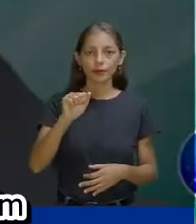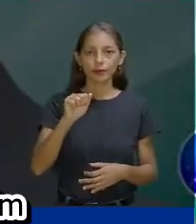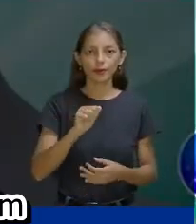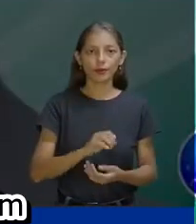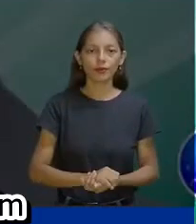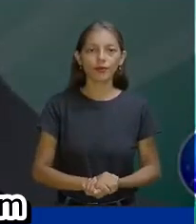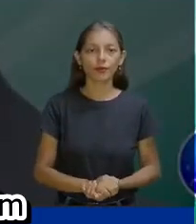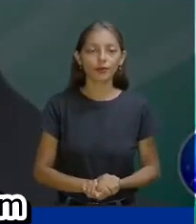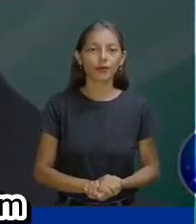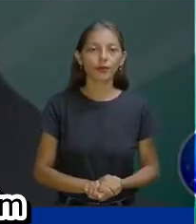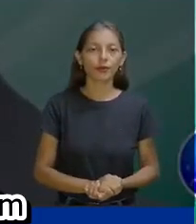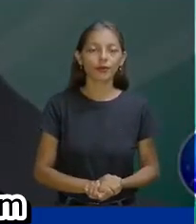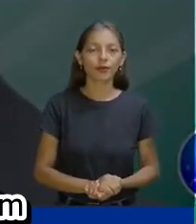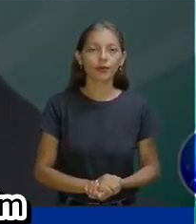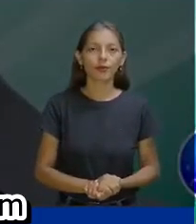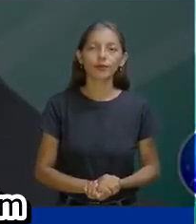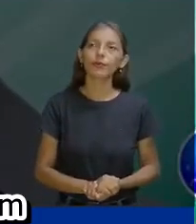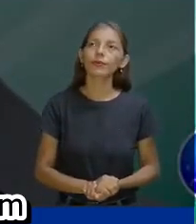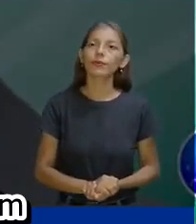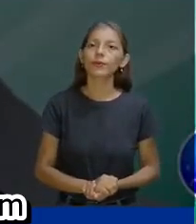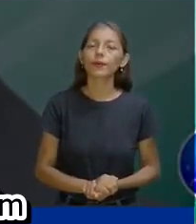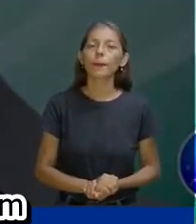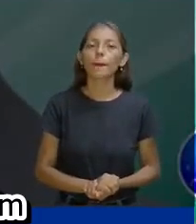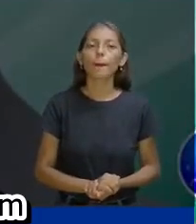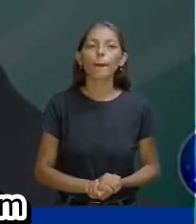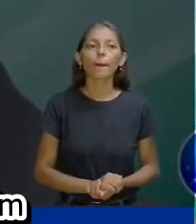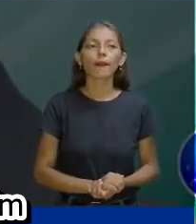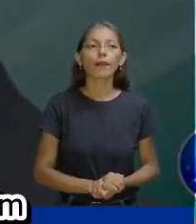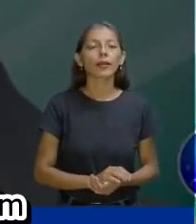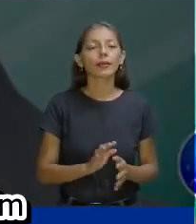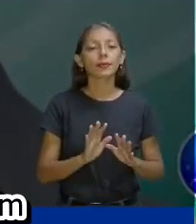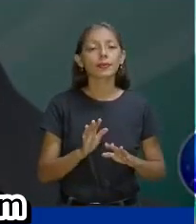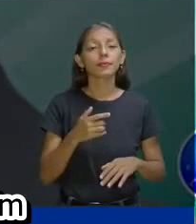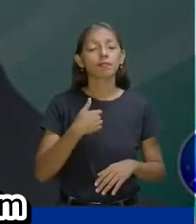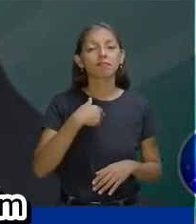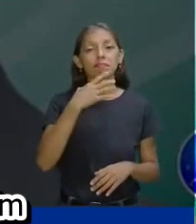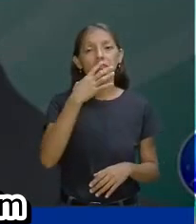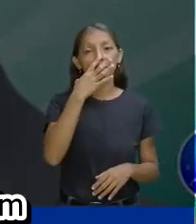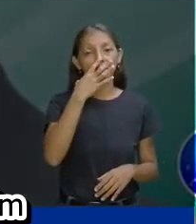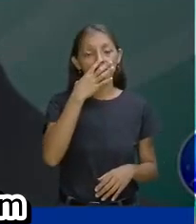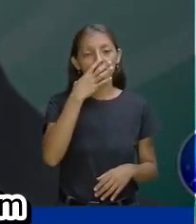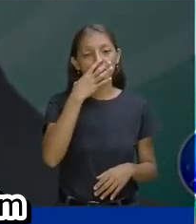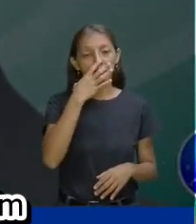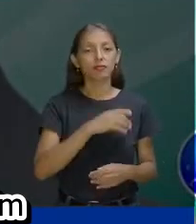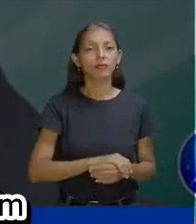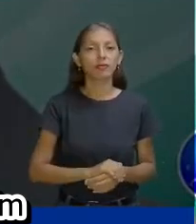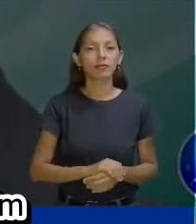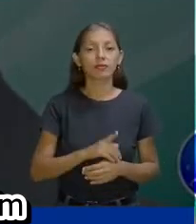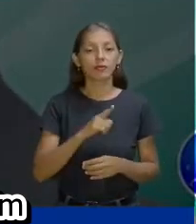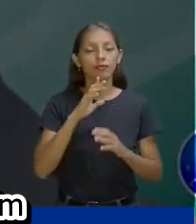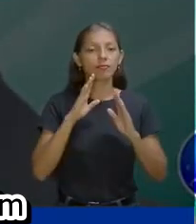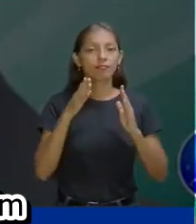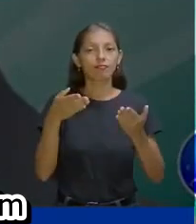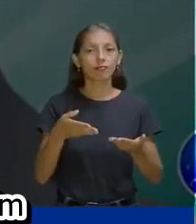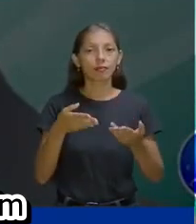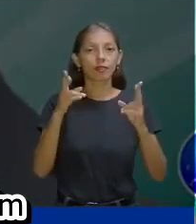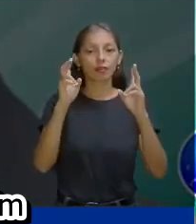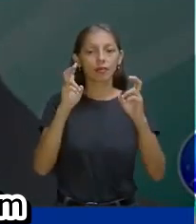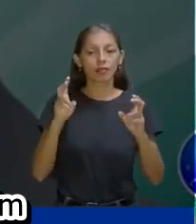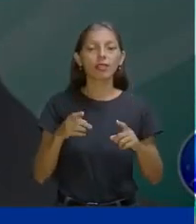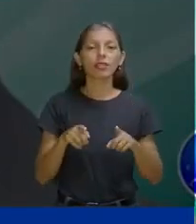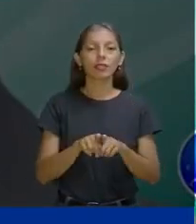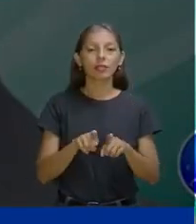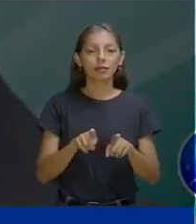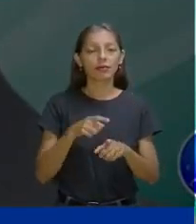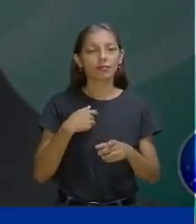Senhor presidente, eu adiro as manifestações e também recebo as congratulações, né, como mulher que sou.